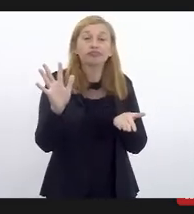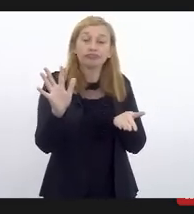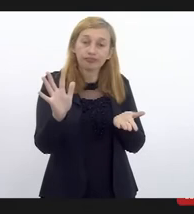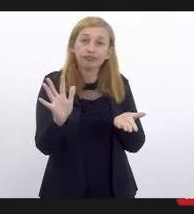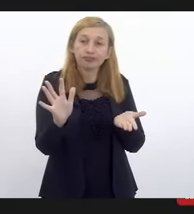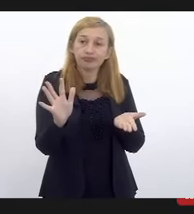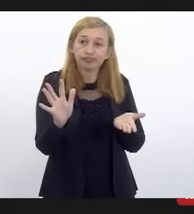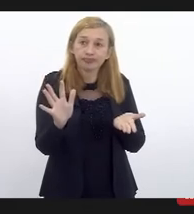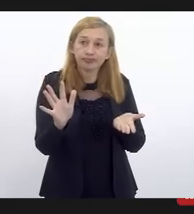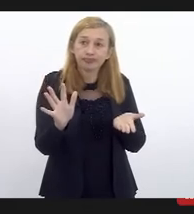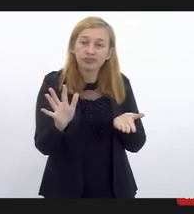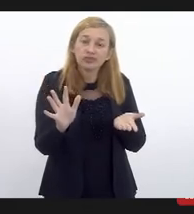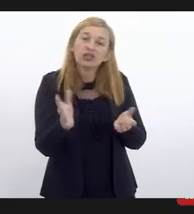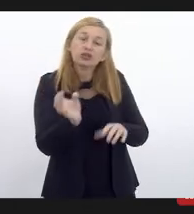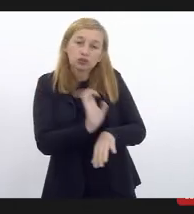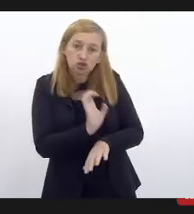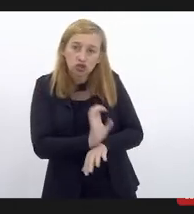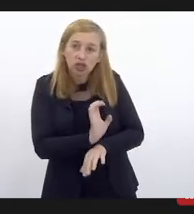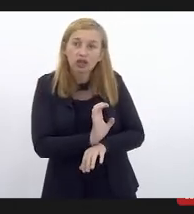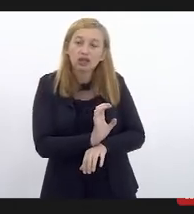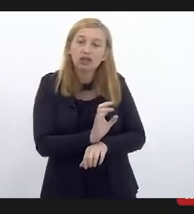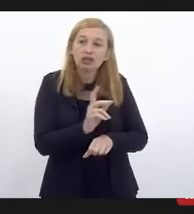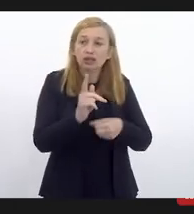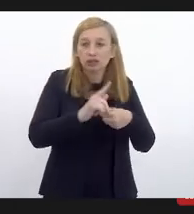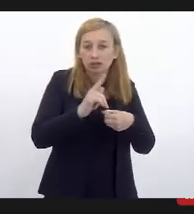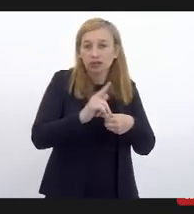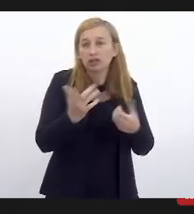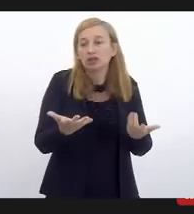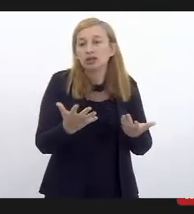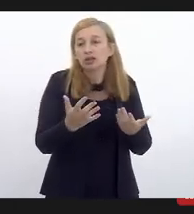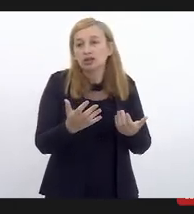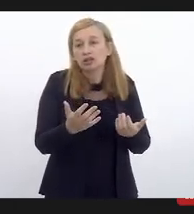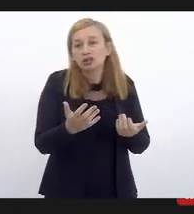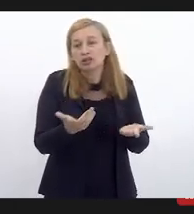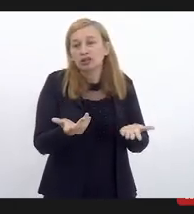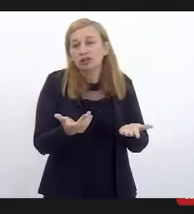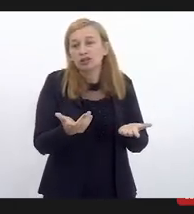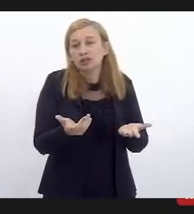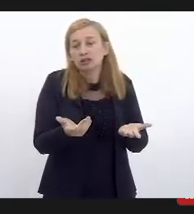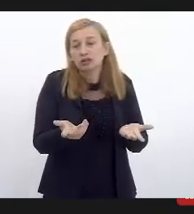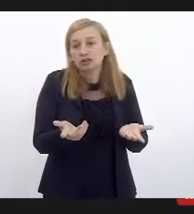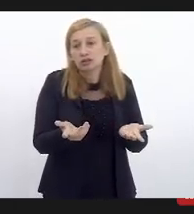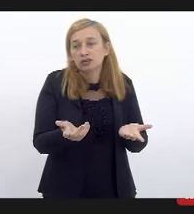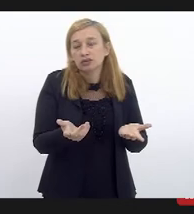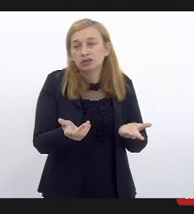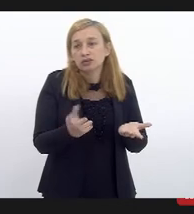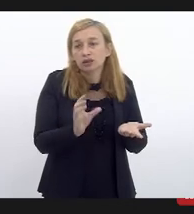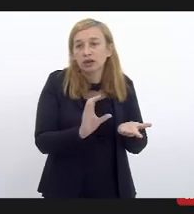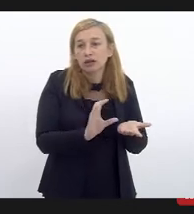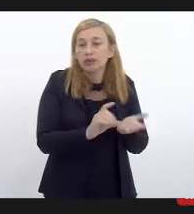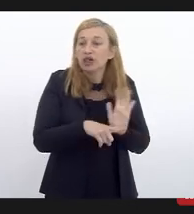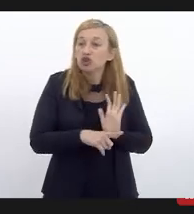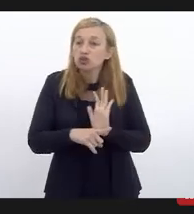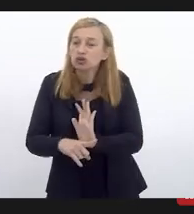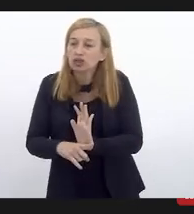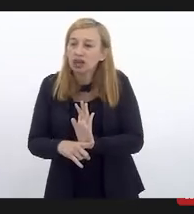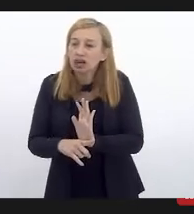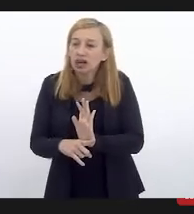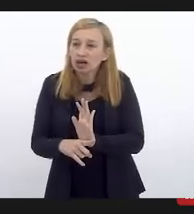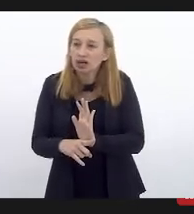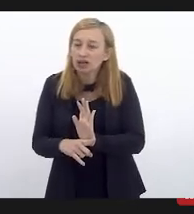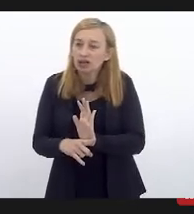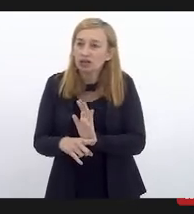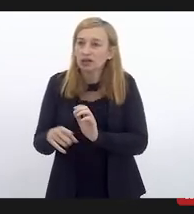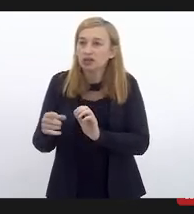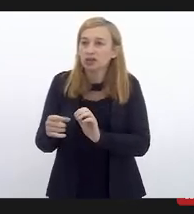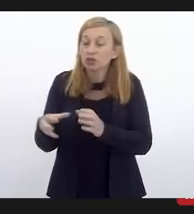para a gestão do Estado, recursos de royalties, sejam revertidos, talvez, para beneficiar, né, ou gerar benefícios